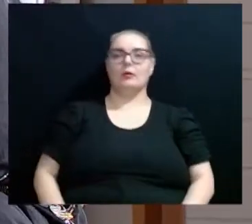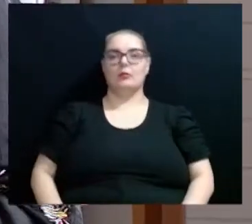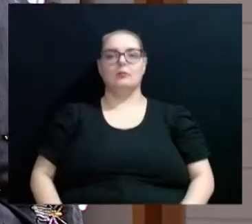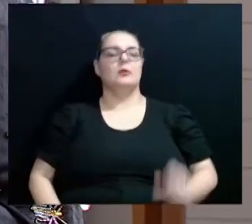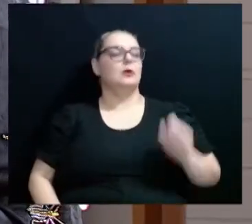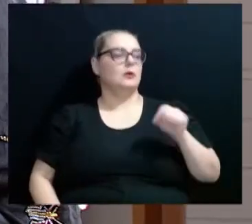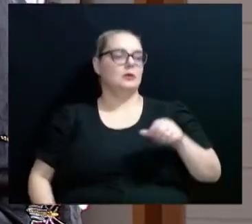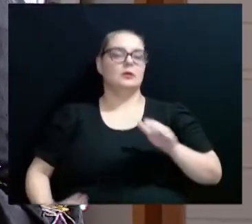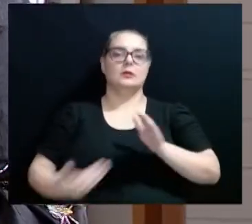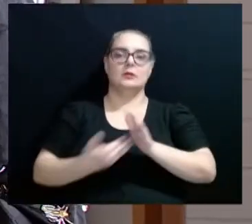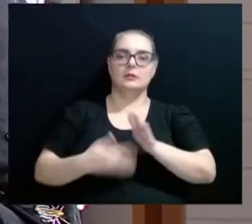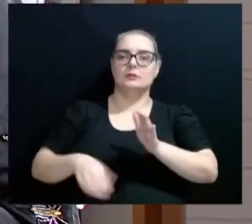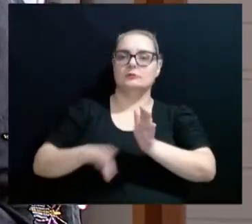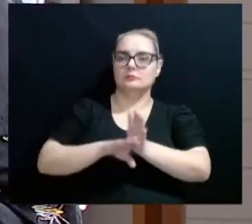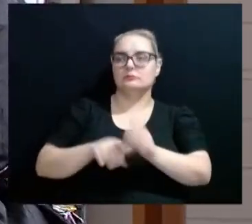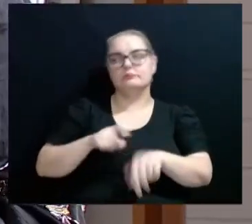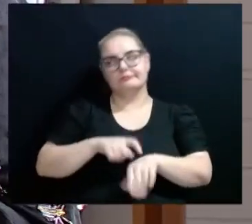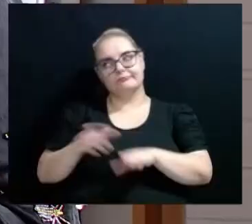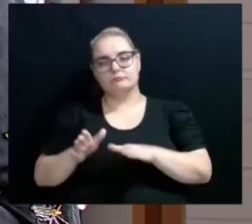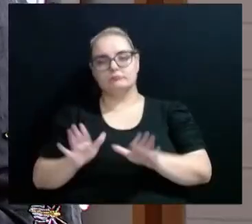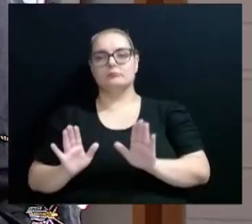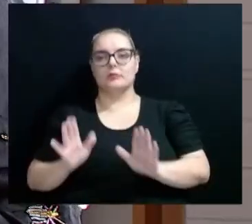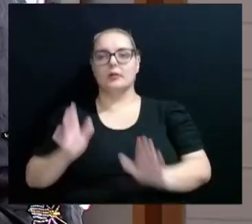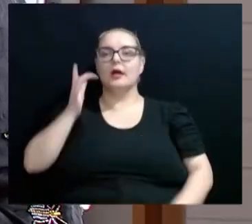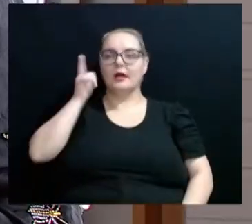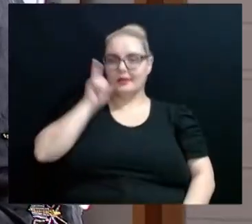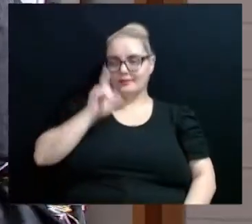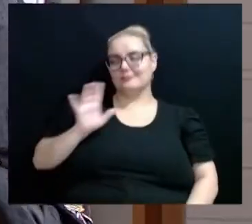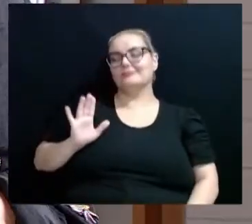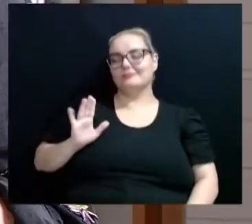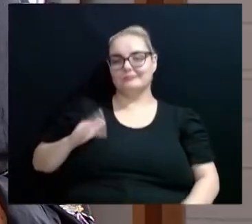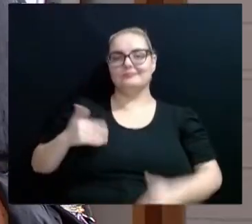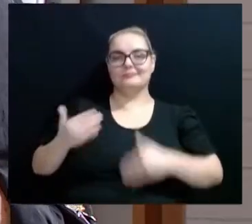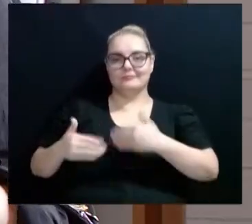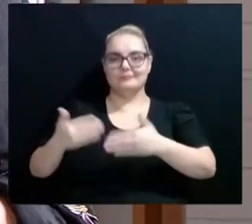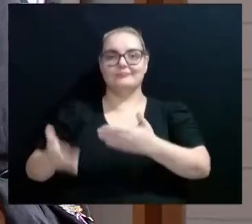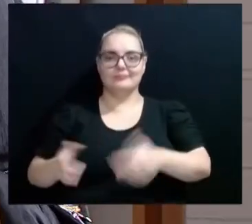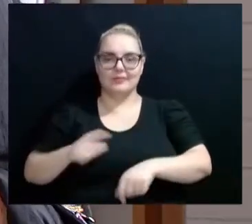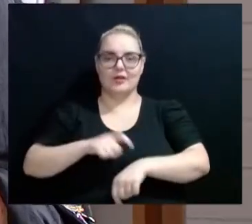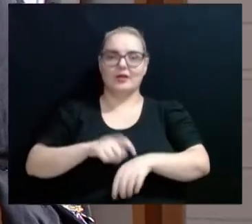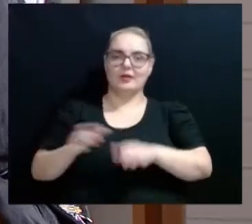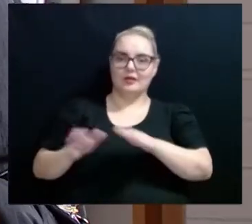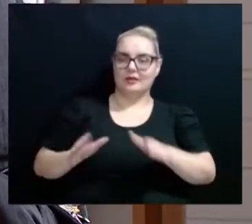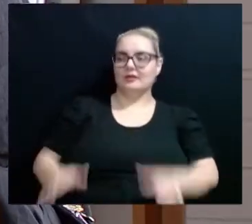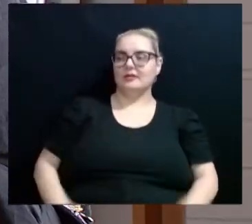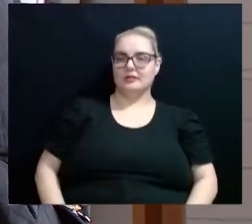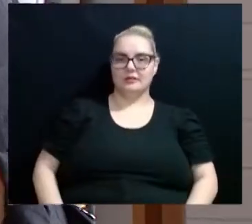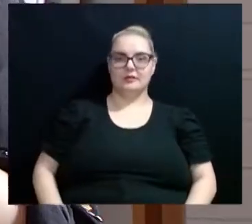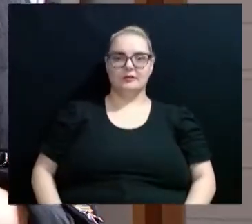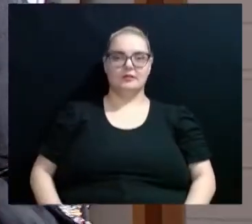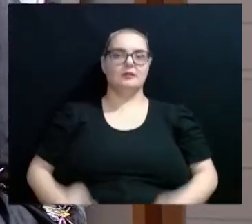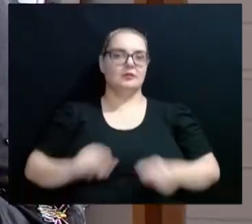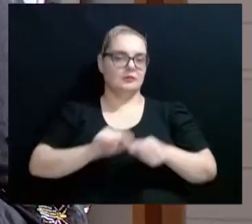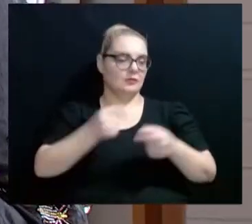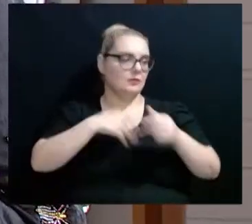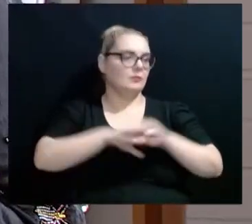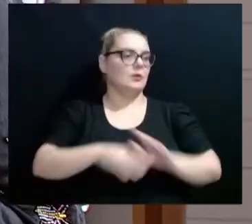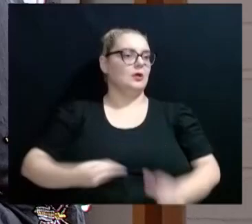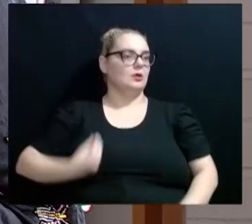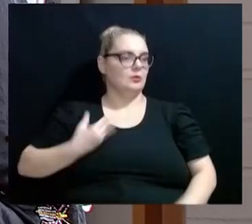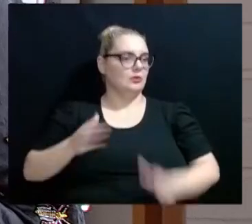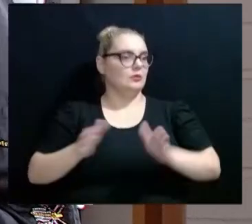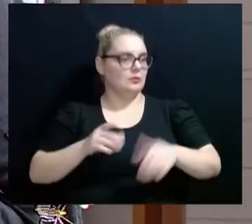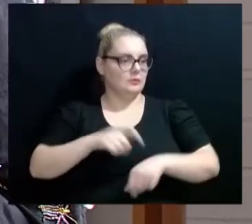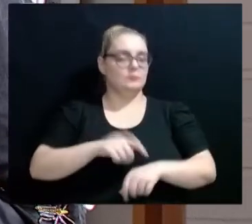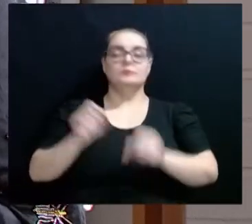devagar. Tá. Até que chegou um momento e falei, não, acho que dá para passar um momento só. Você chegou a fazer um caixa